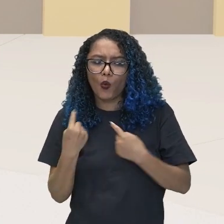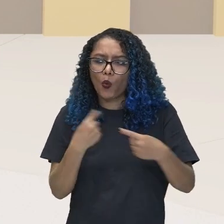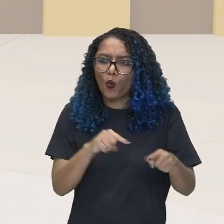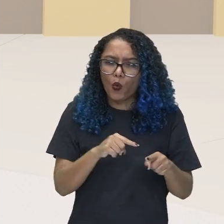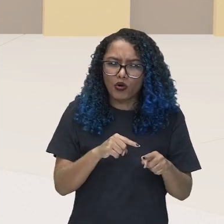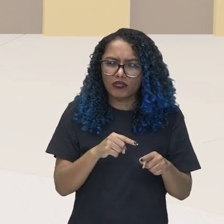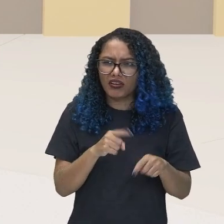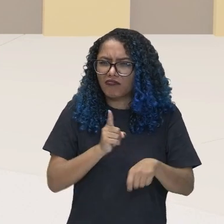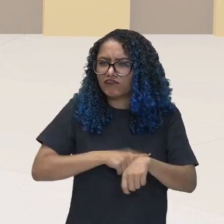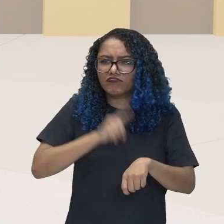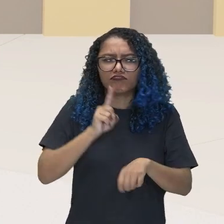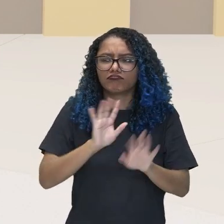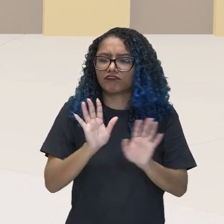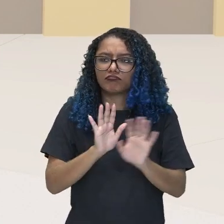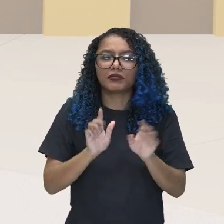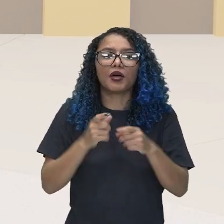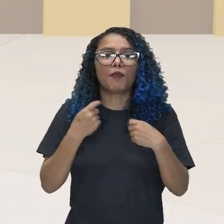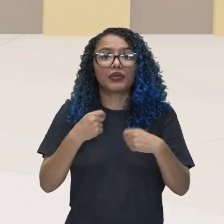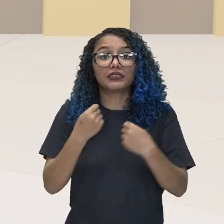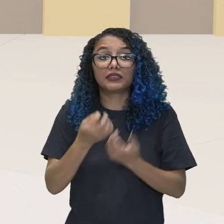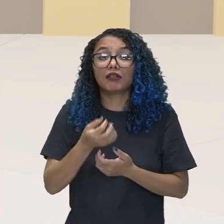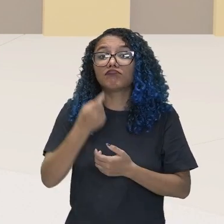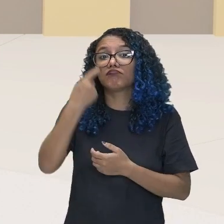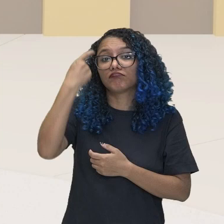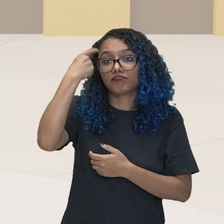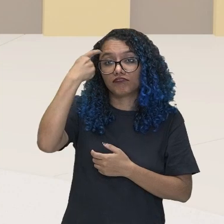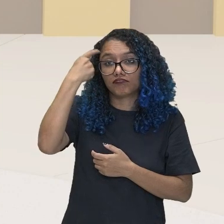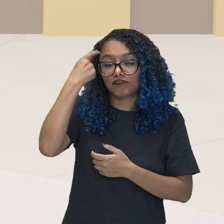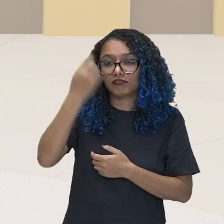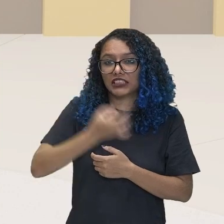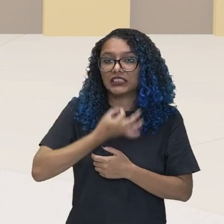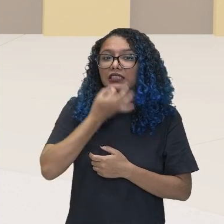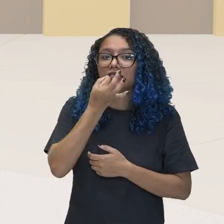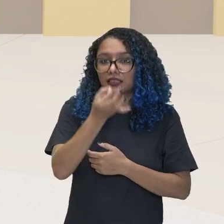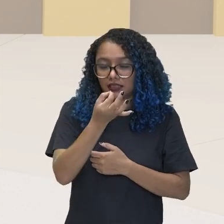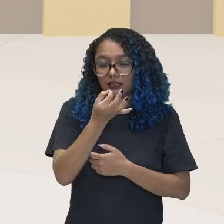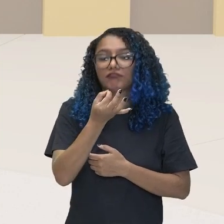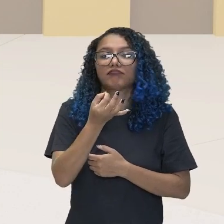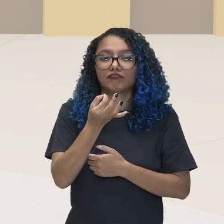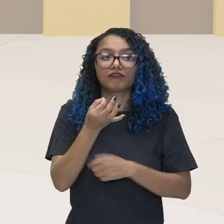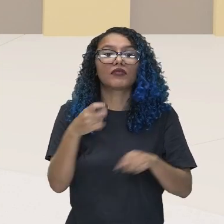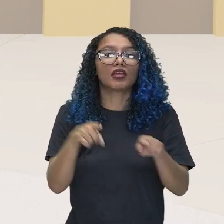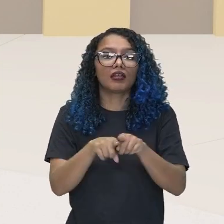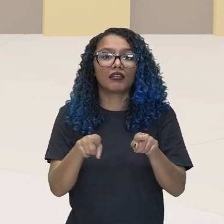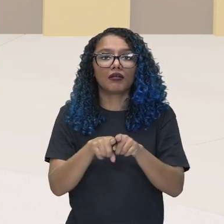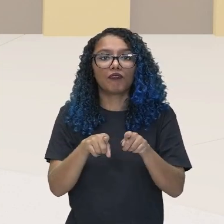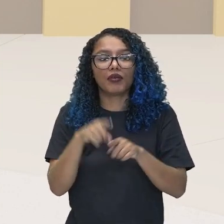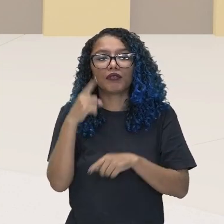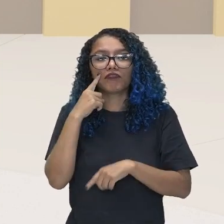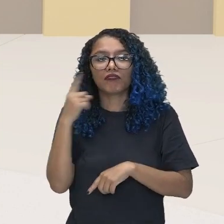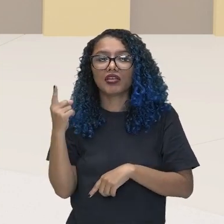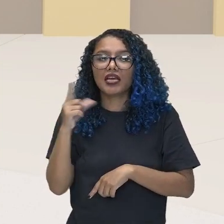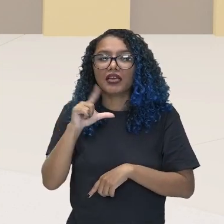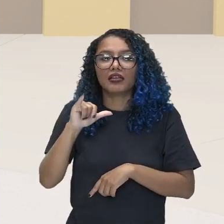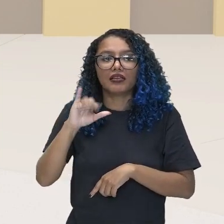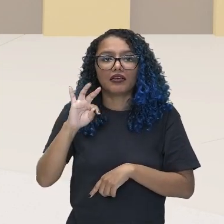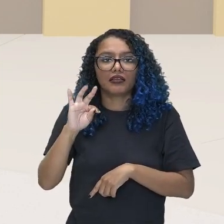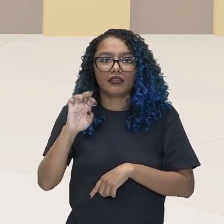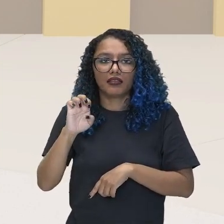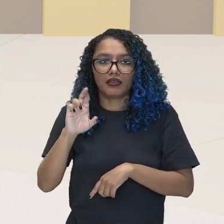preciso ter o meu pensamento crítico, né? A literacia mediática. Aqui vocês precisam compreender